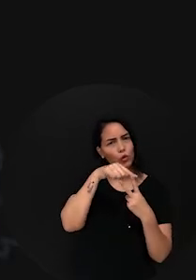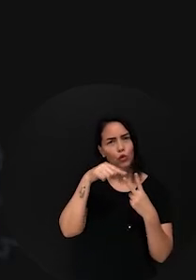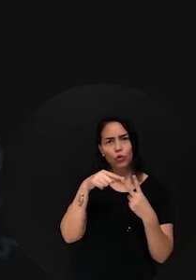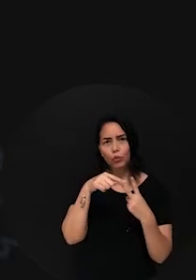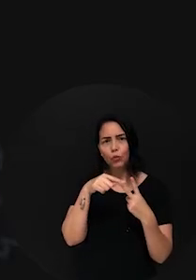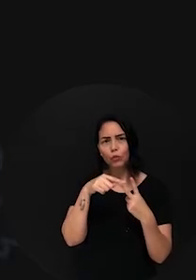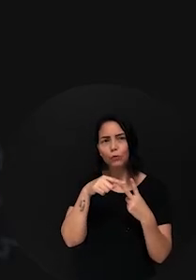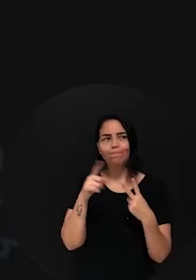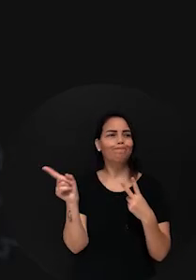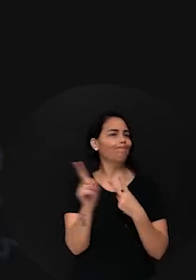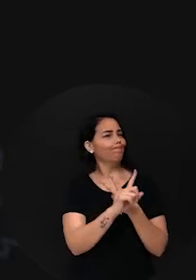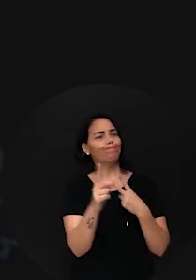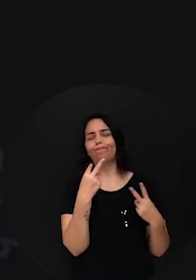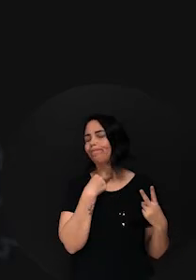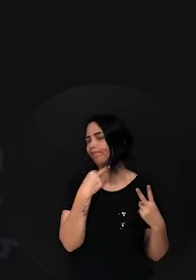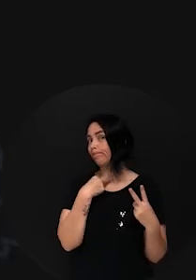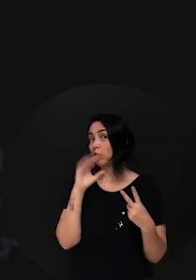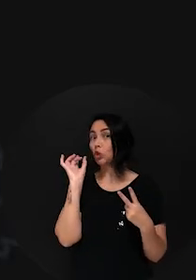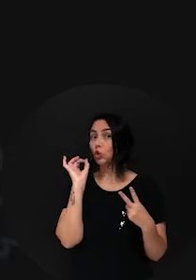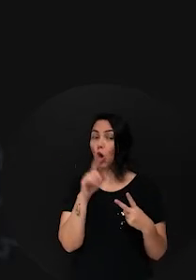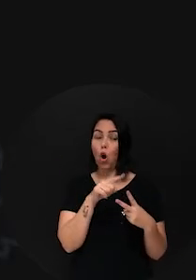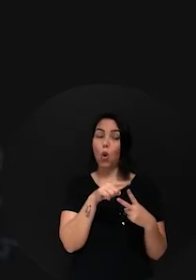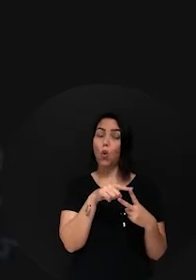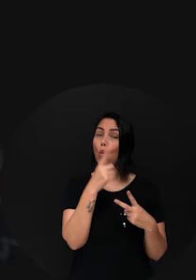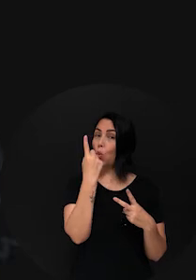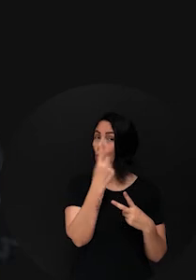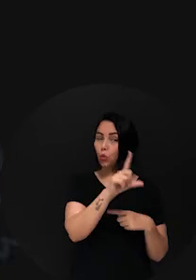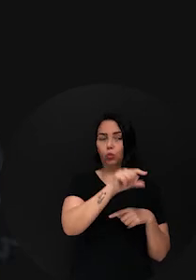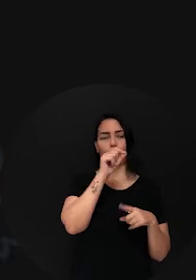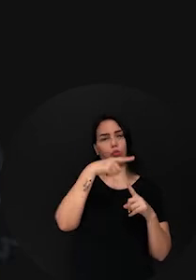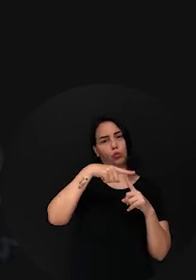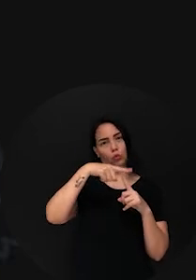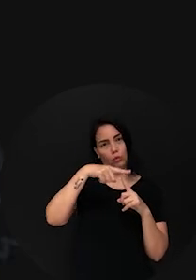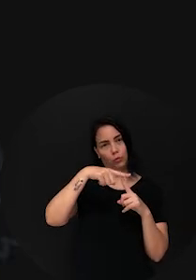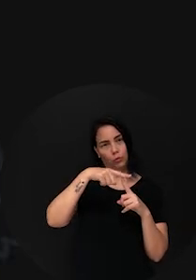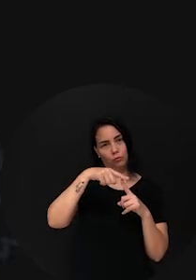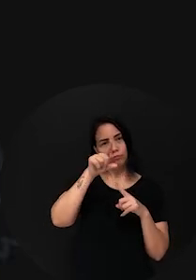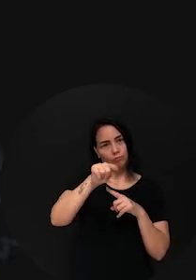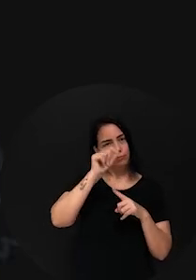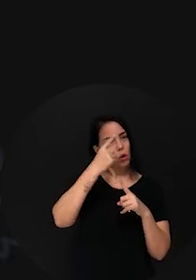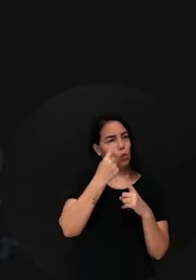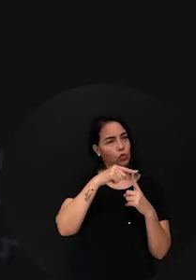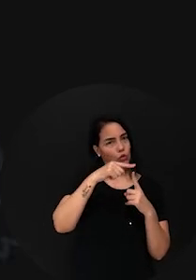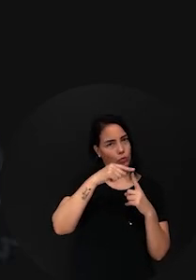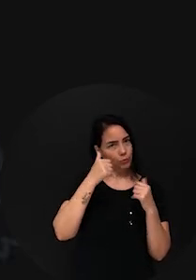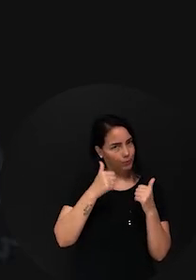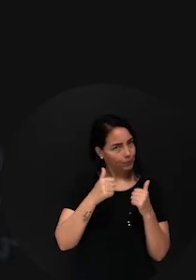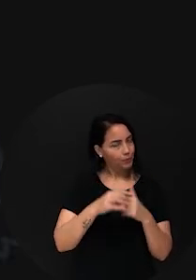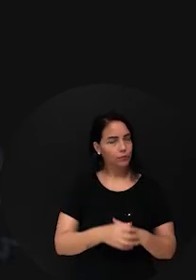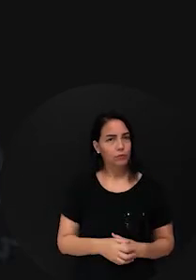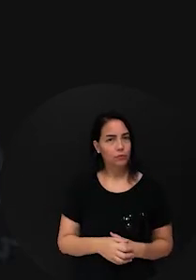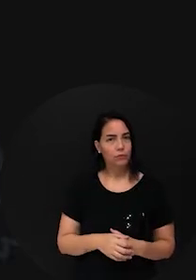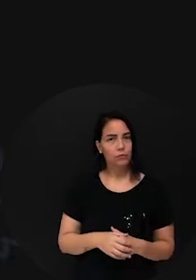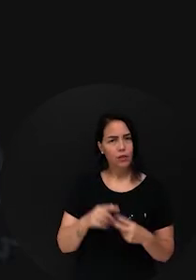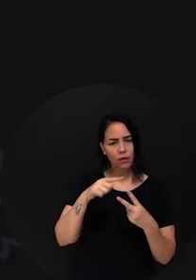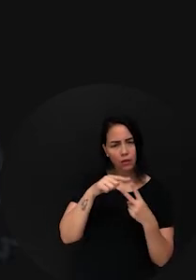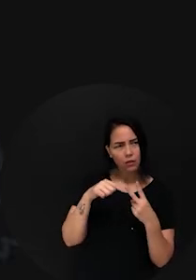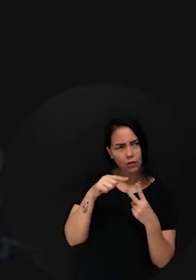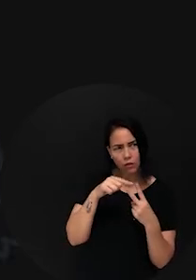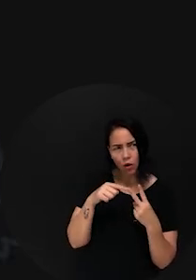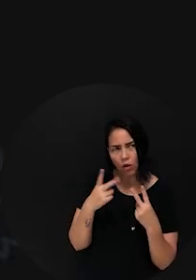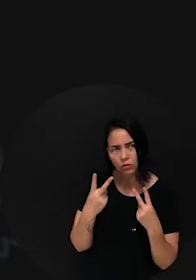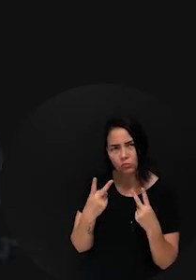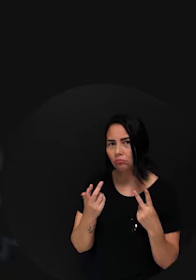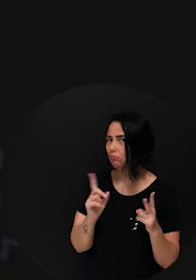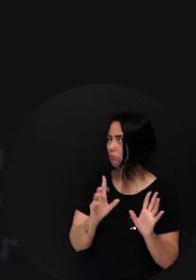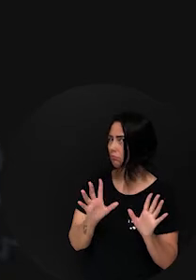apenas um instrumento e você é selecionado apenas para uma modalidade. Olha, eu vou dizer, né? Não é fácil um só, hein? Quem